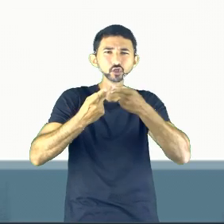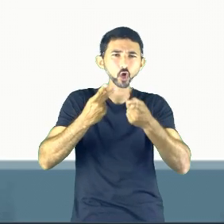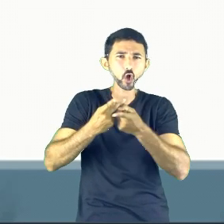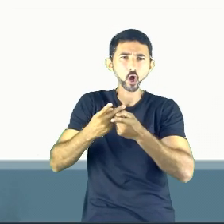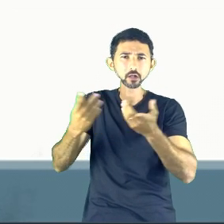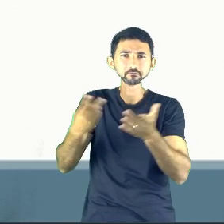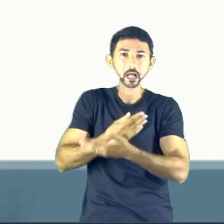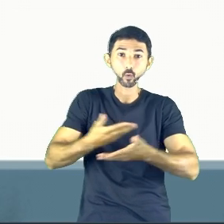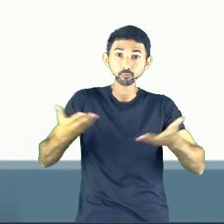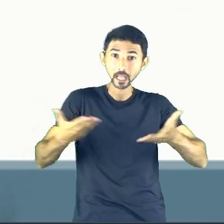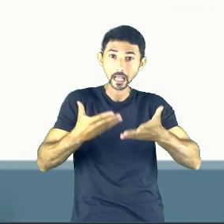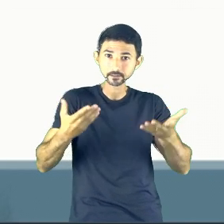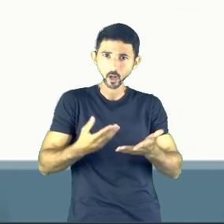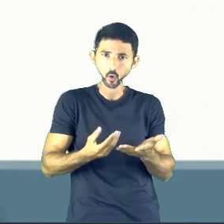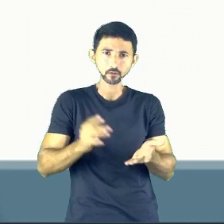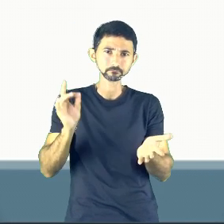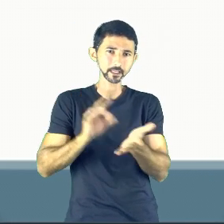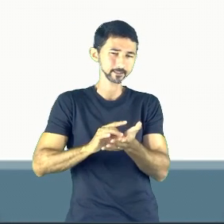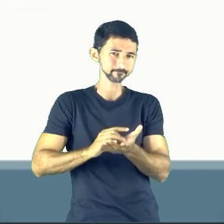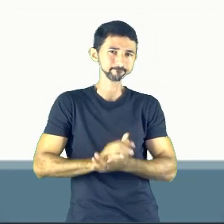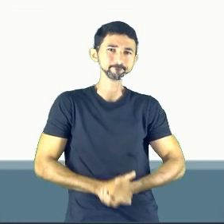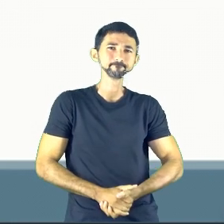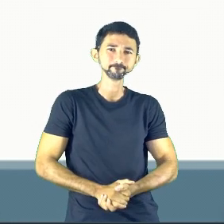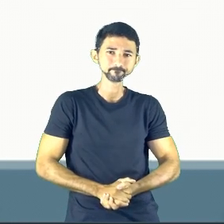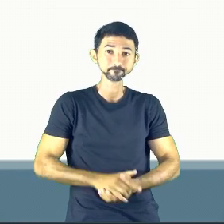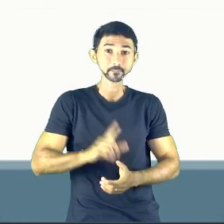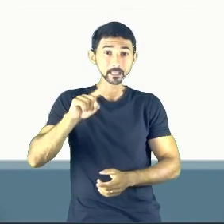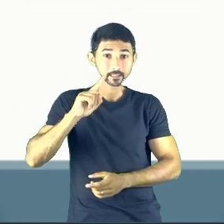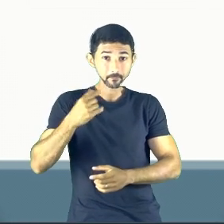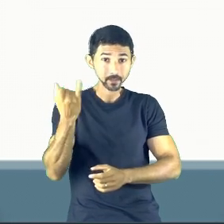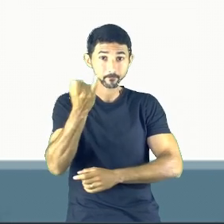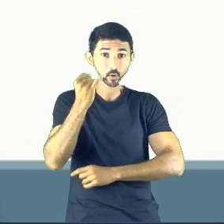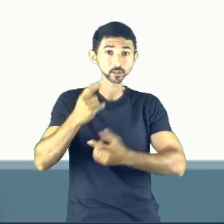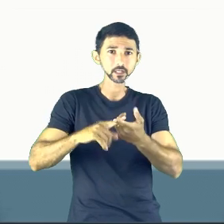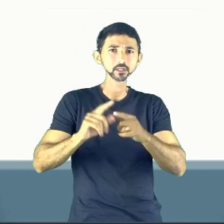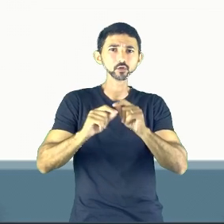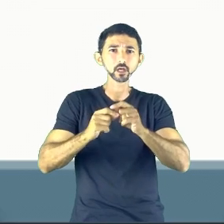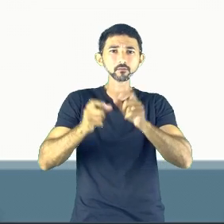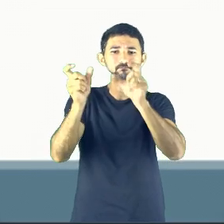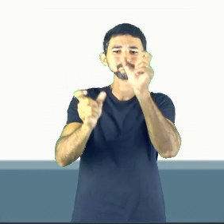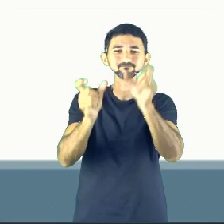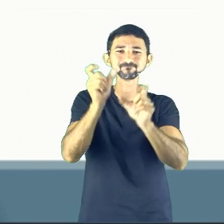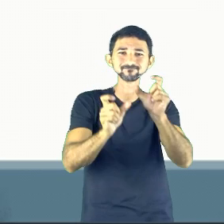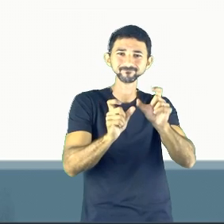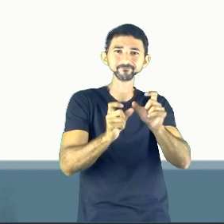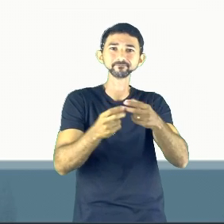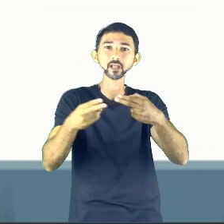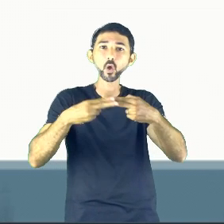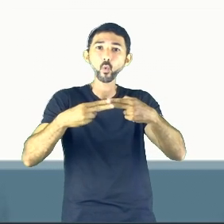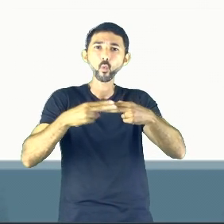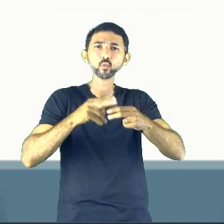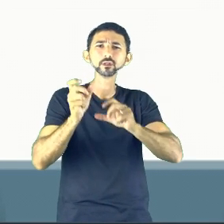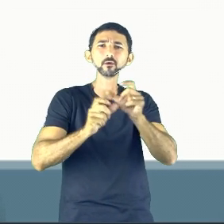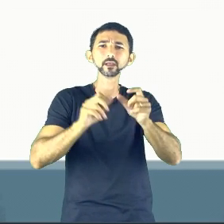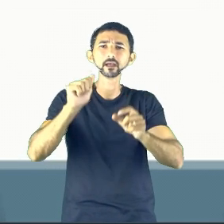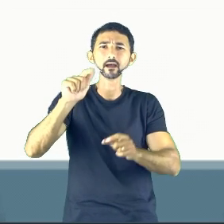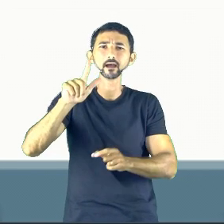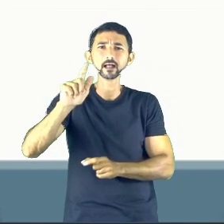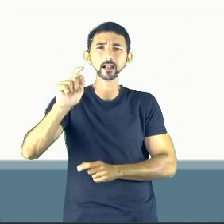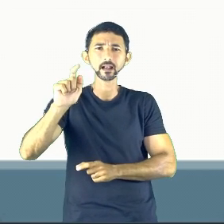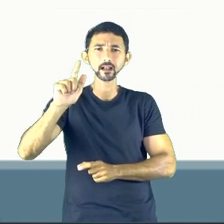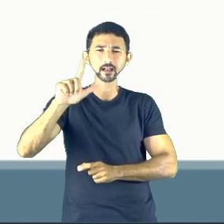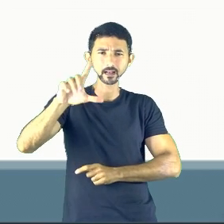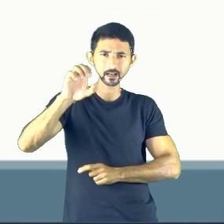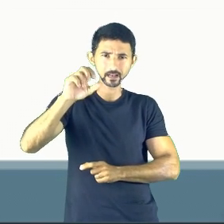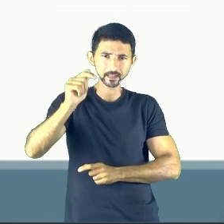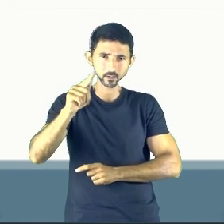seja, a narrativa não se pauta na realidade. Outro ponto importante aqui é falar sobre a alegoria. Usar